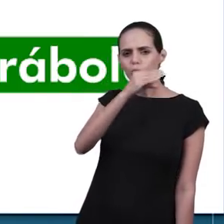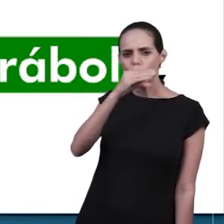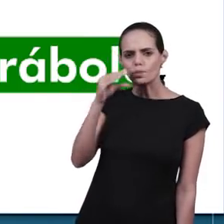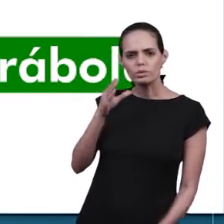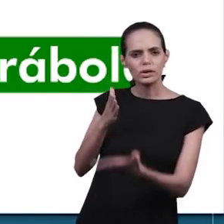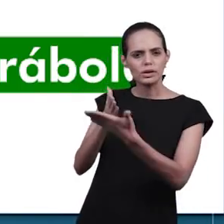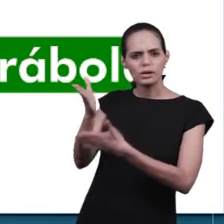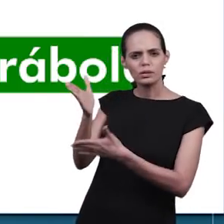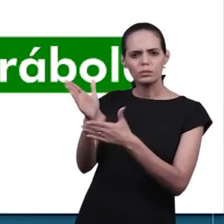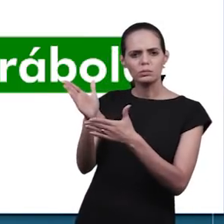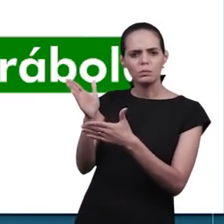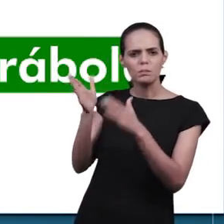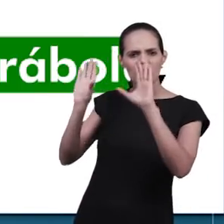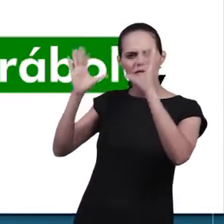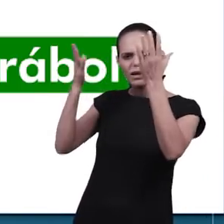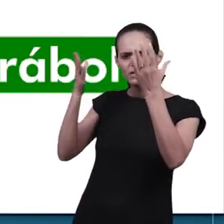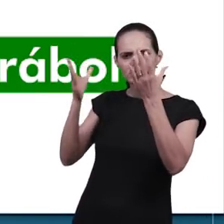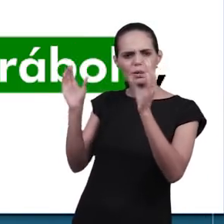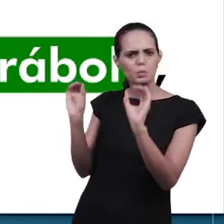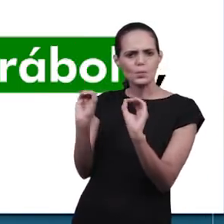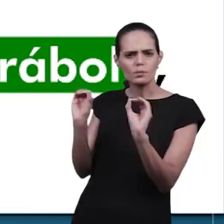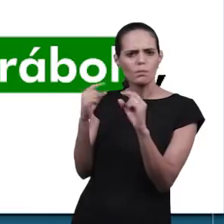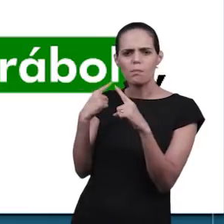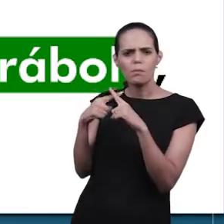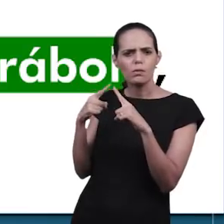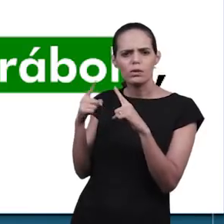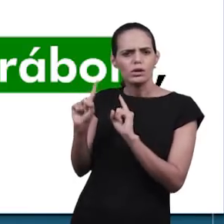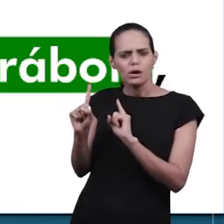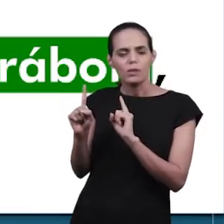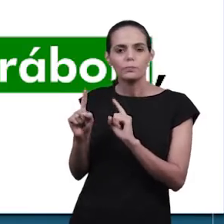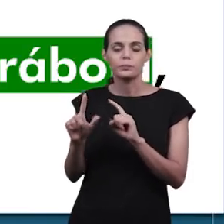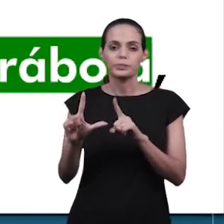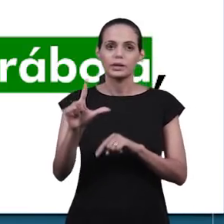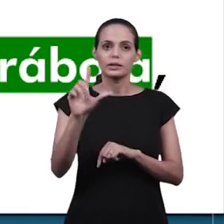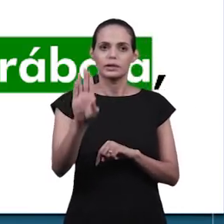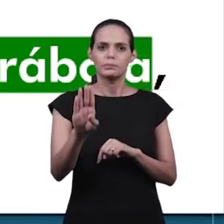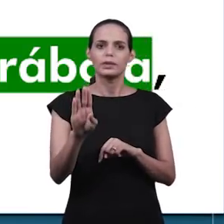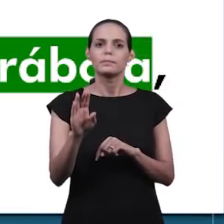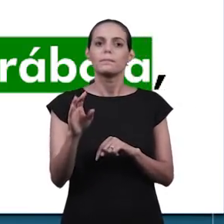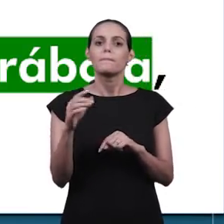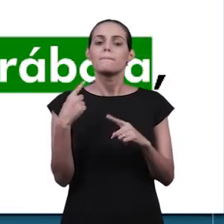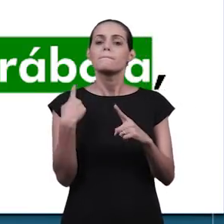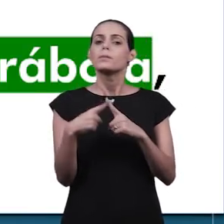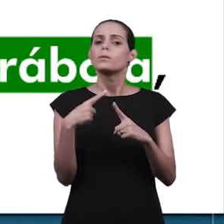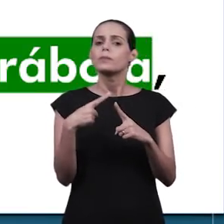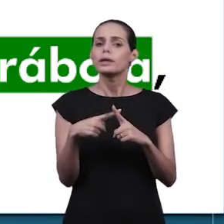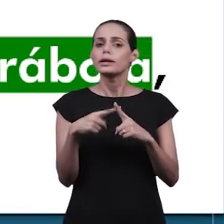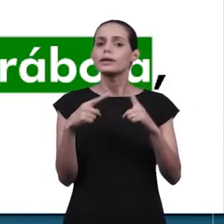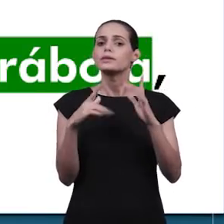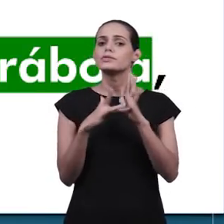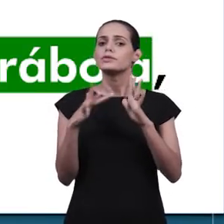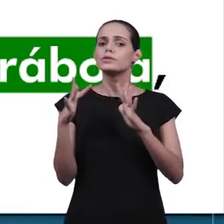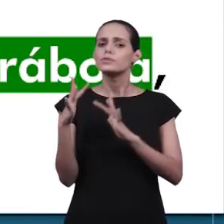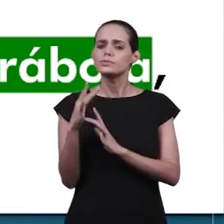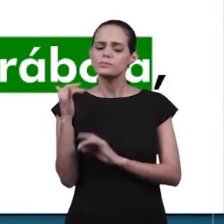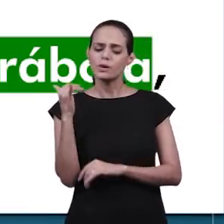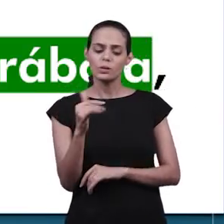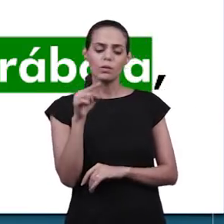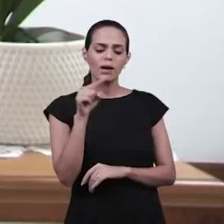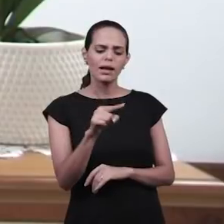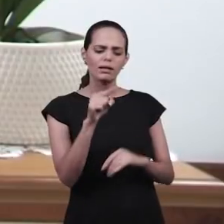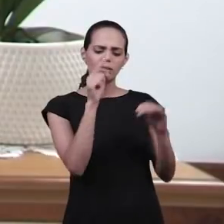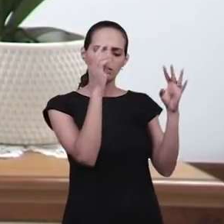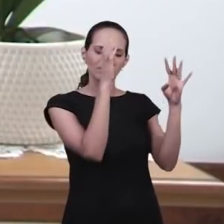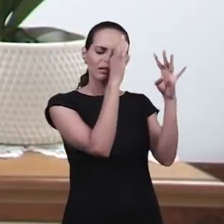na festa? E a letra B, e por que o Senhor Jesus, quando proferiu a parábola, as chamou de